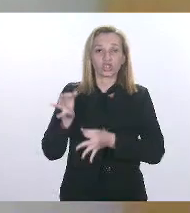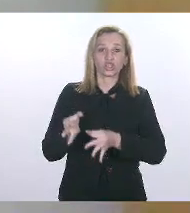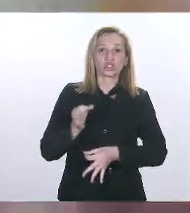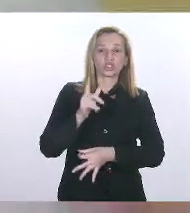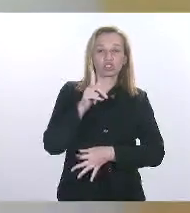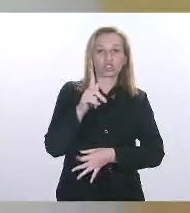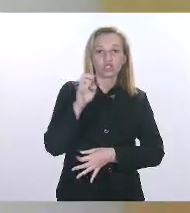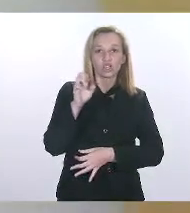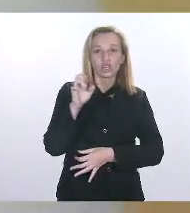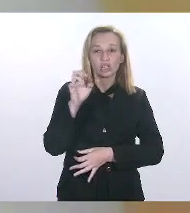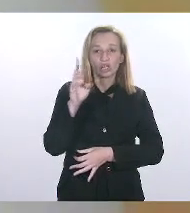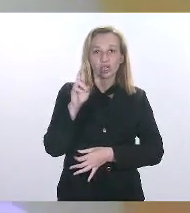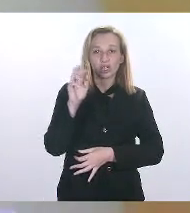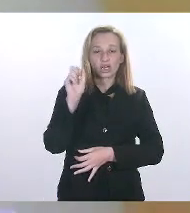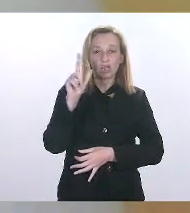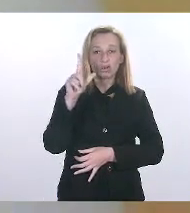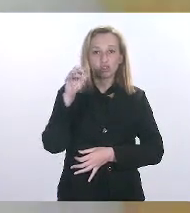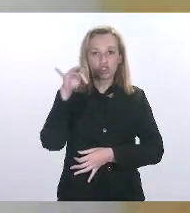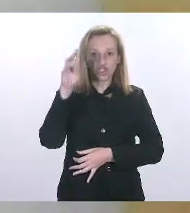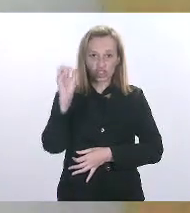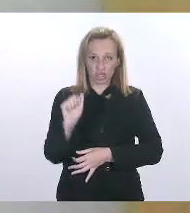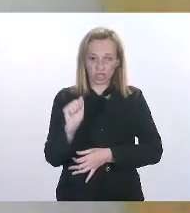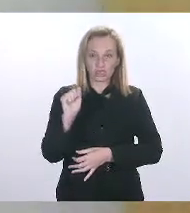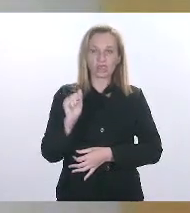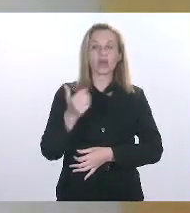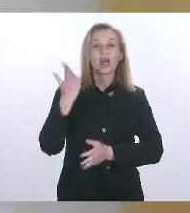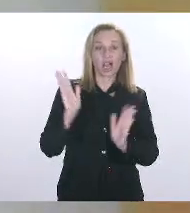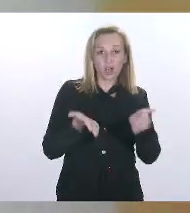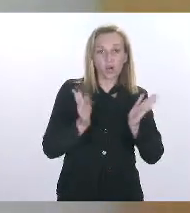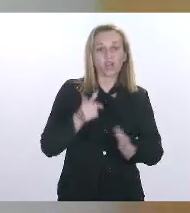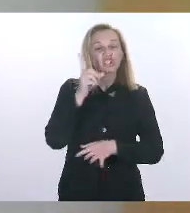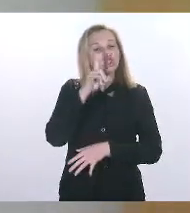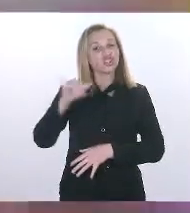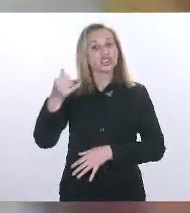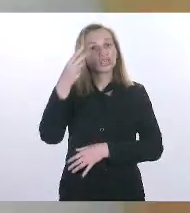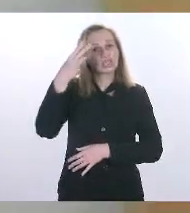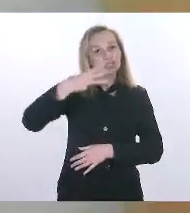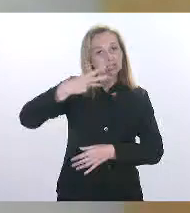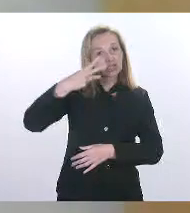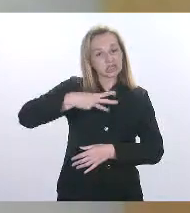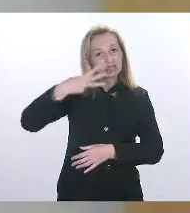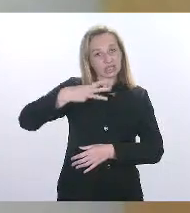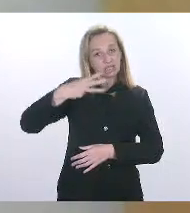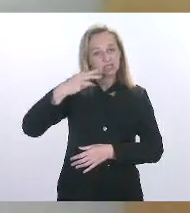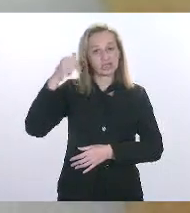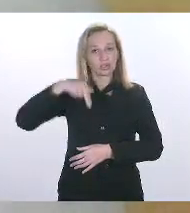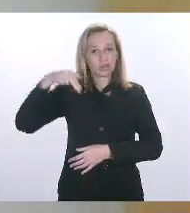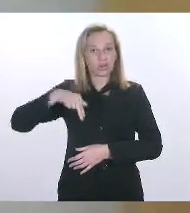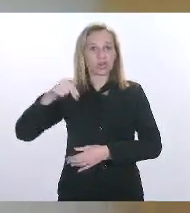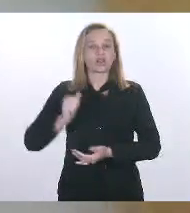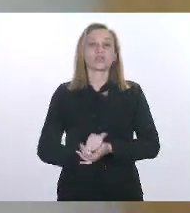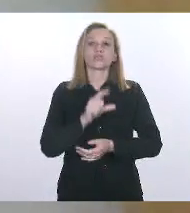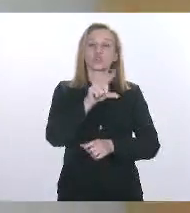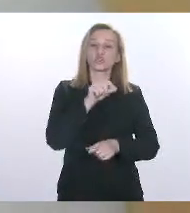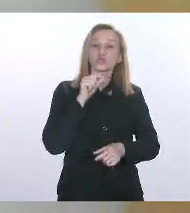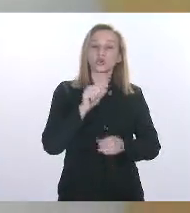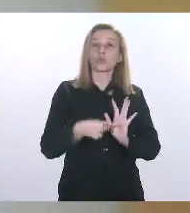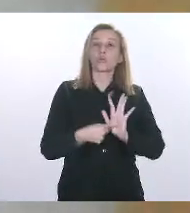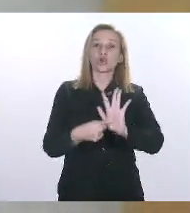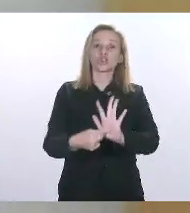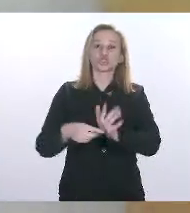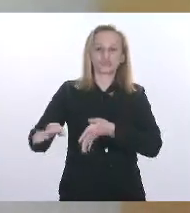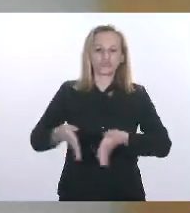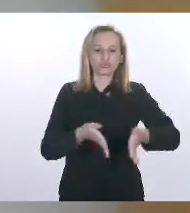Vital, agora no dia 13 de novembro, emitiu um despacho, uma decisão, apontando